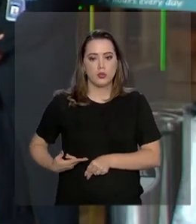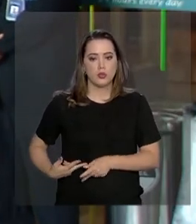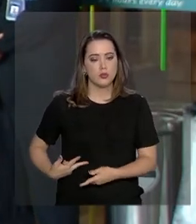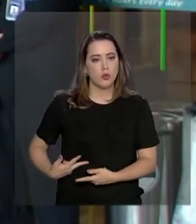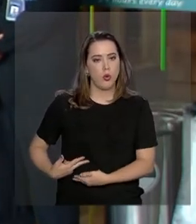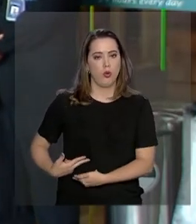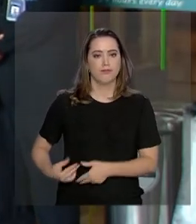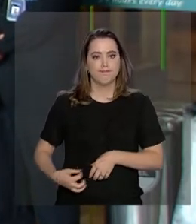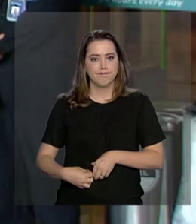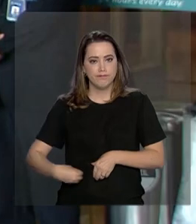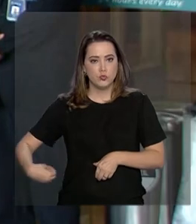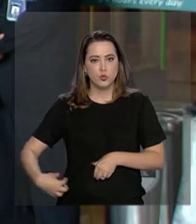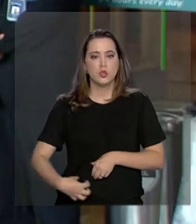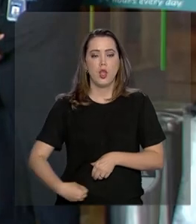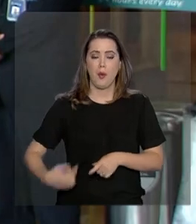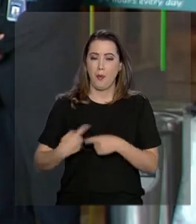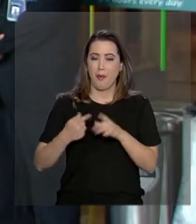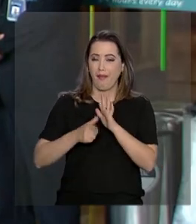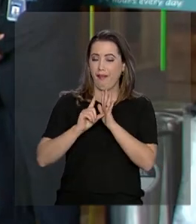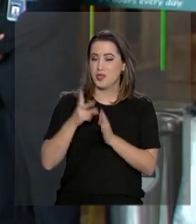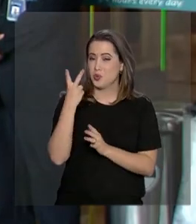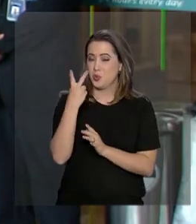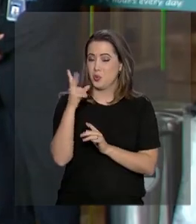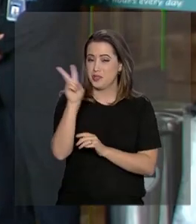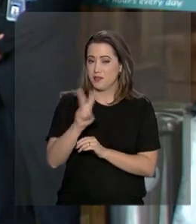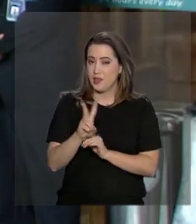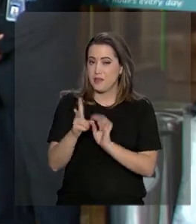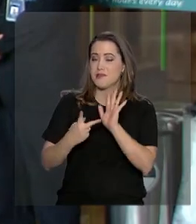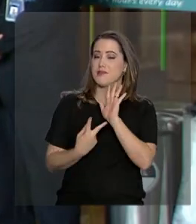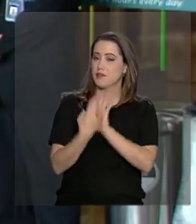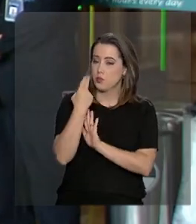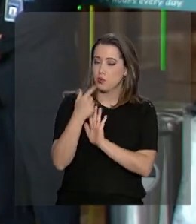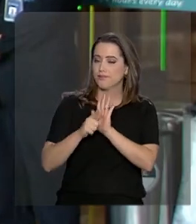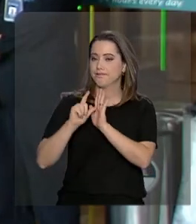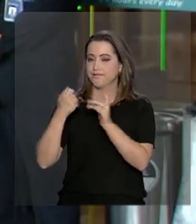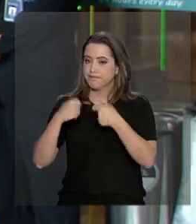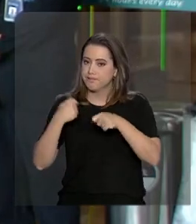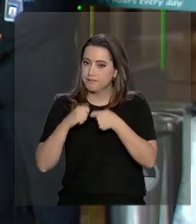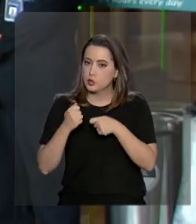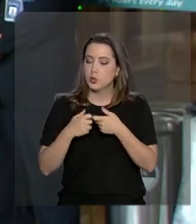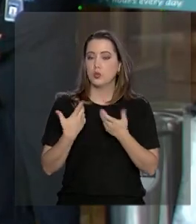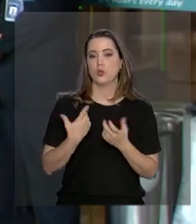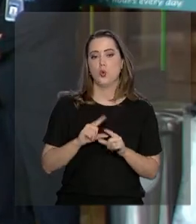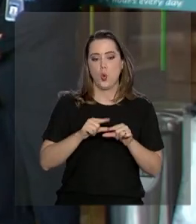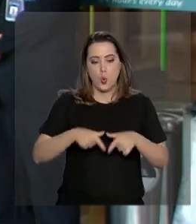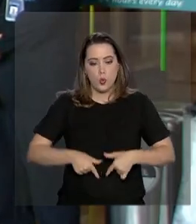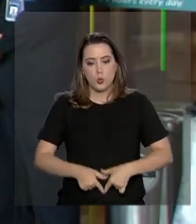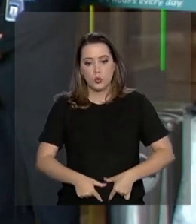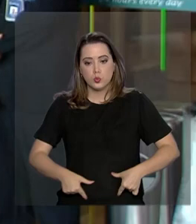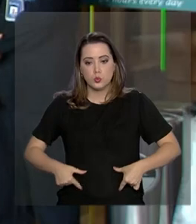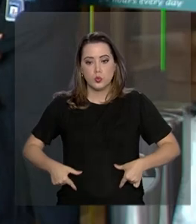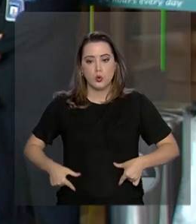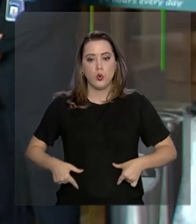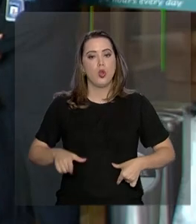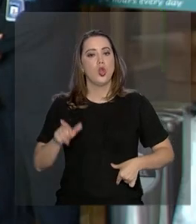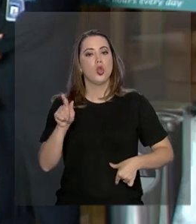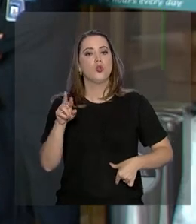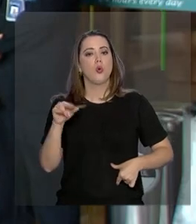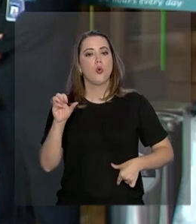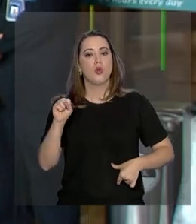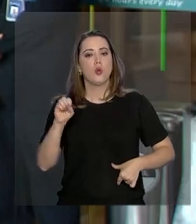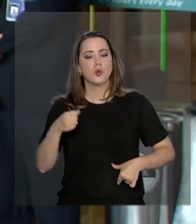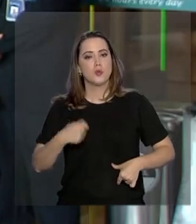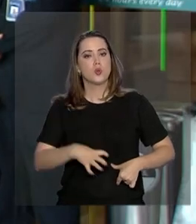dois procedimentos cirúrgicos anteriores aos quais o presidente da República se submeteu. Um pedaço do intestino grosso foi